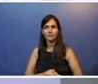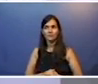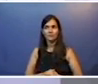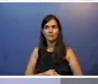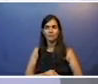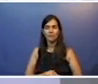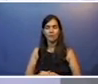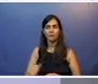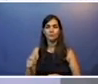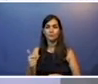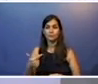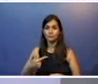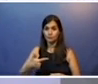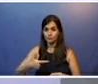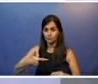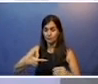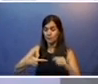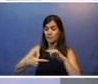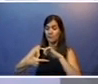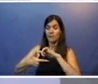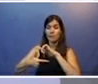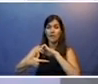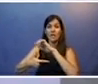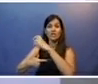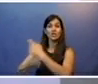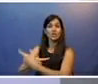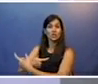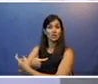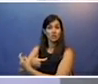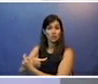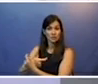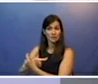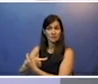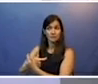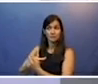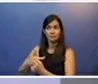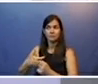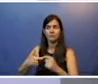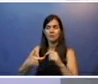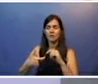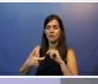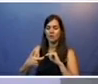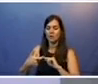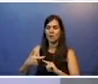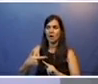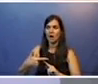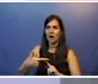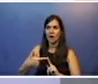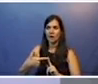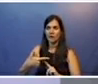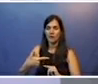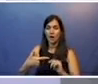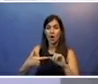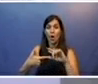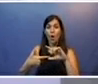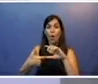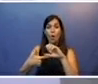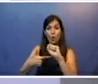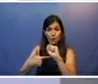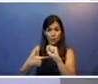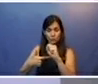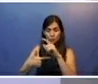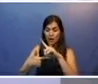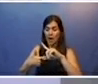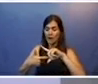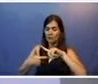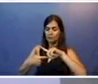30 graus. Ele é o cateto oposto. Esse 8 é a hipotenusa, que ele é o lado maior do triângulo retângulo